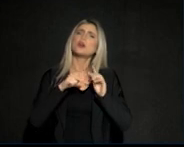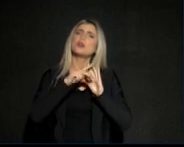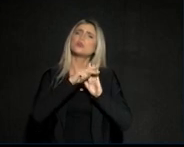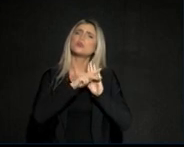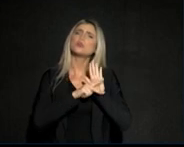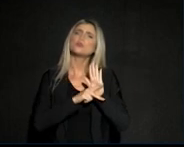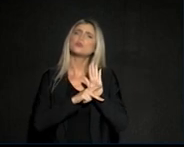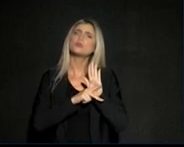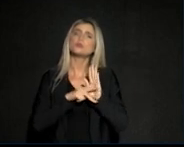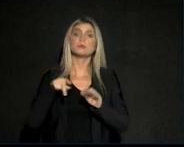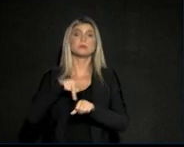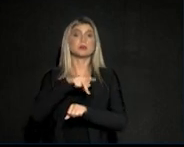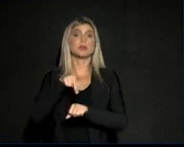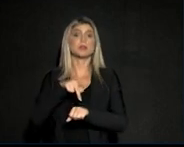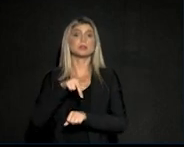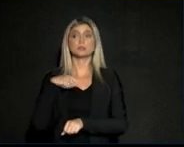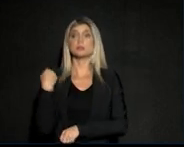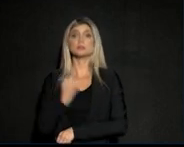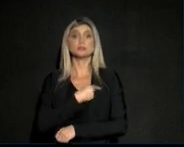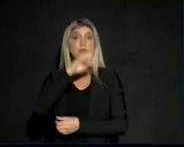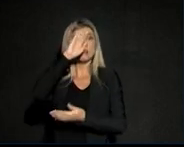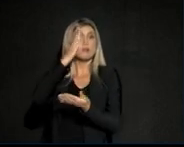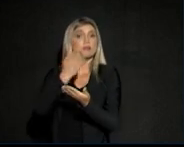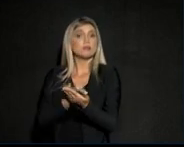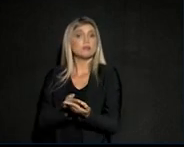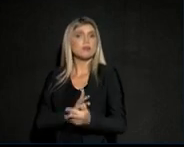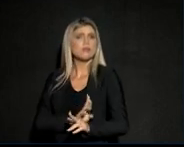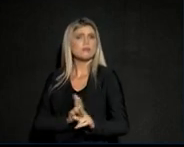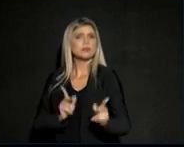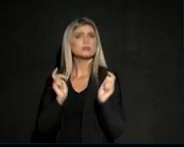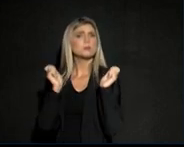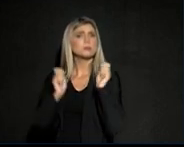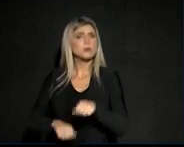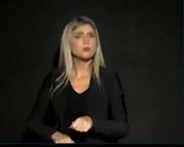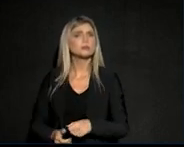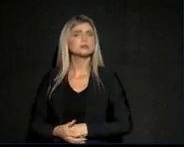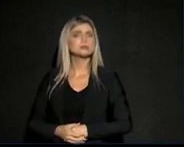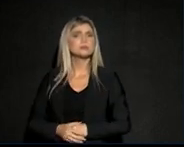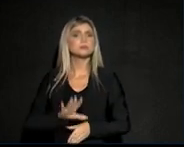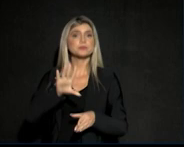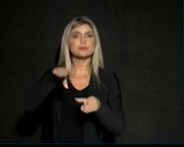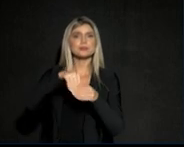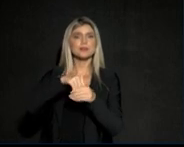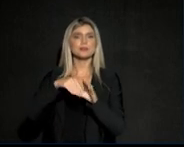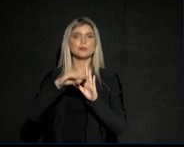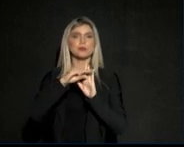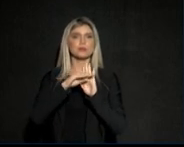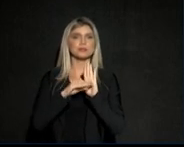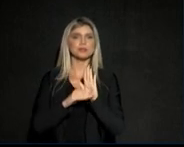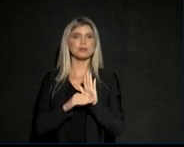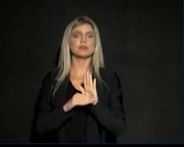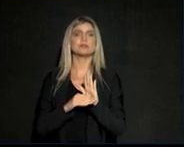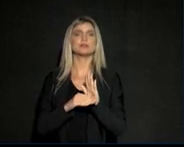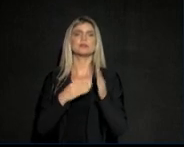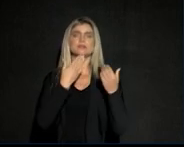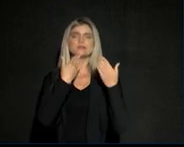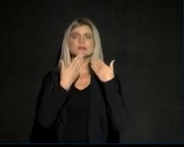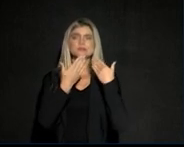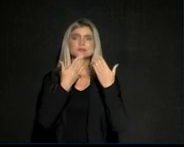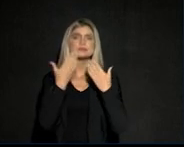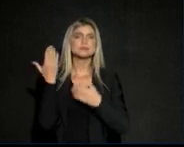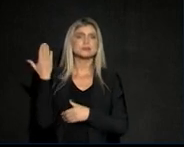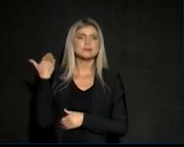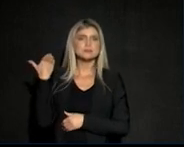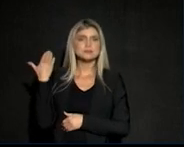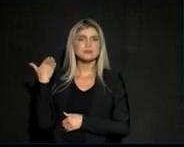gente acredita e acha que pode fazer a diferença e dentro do projeto na época que a gente discute a independente das cadeiras